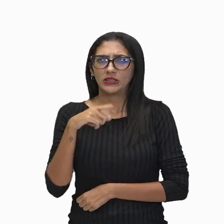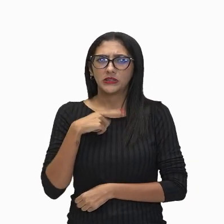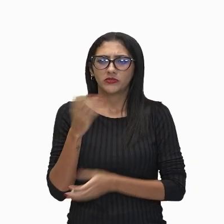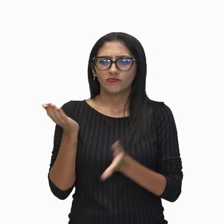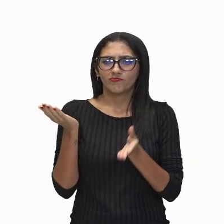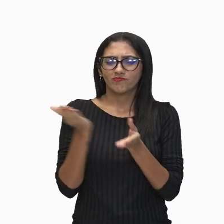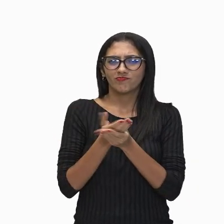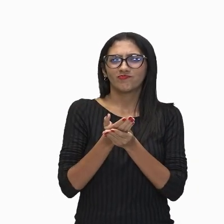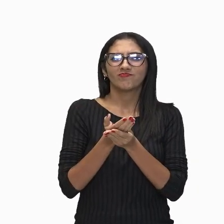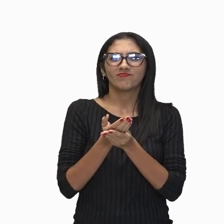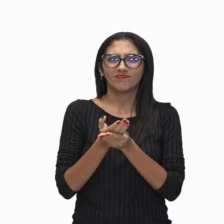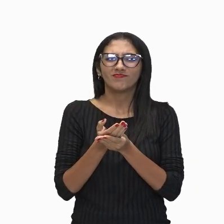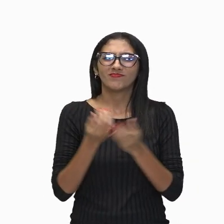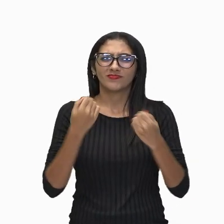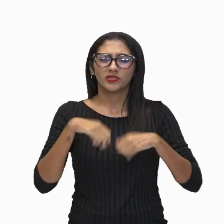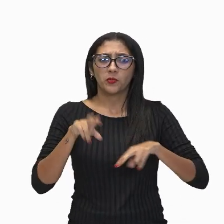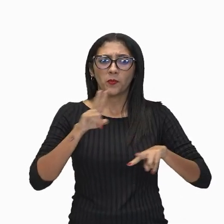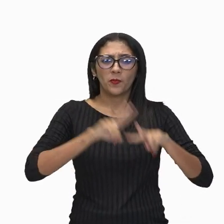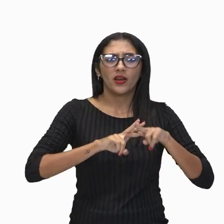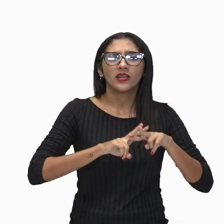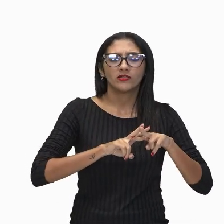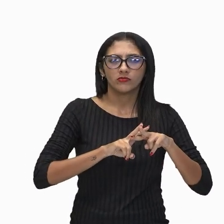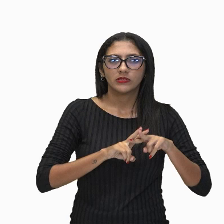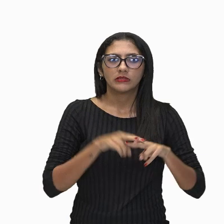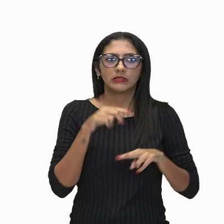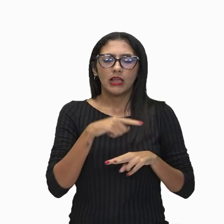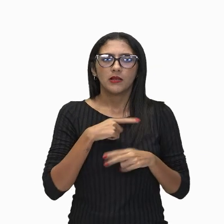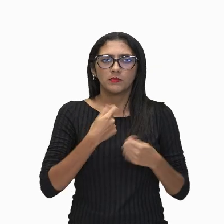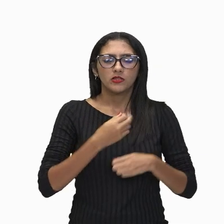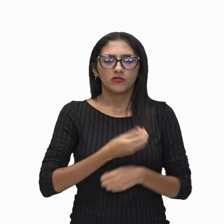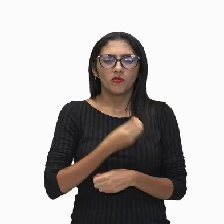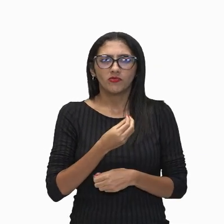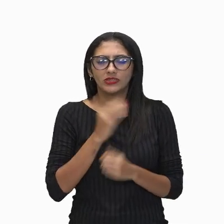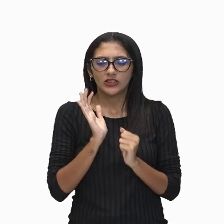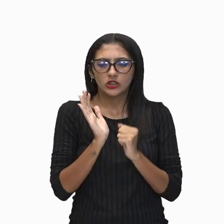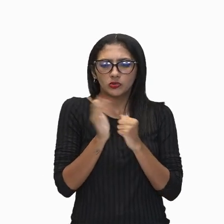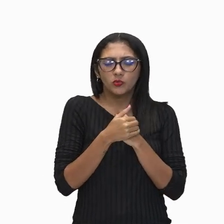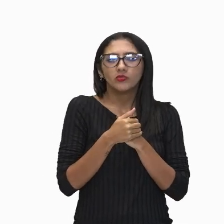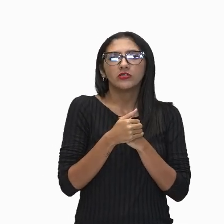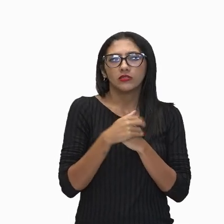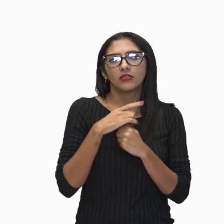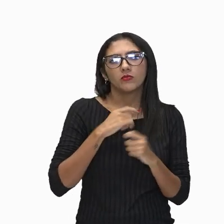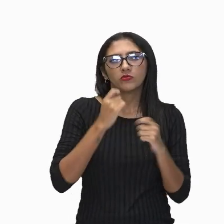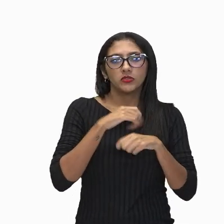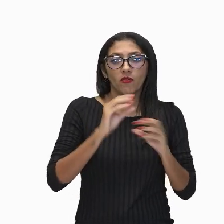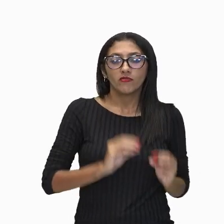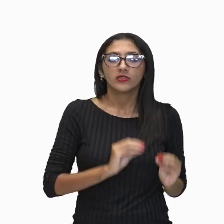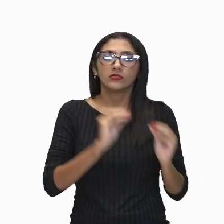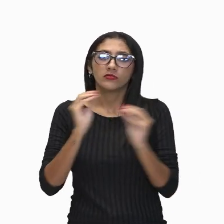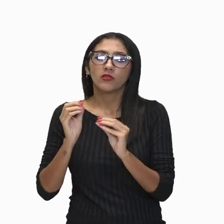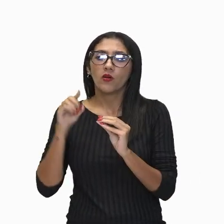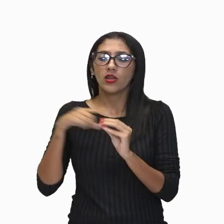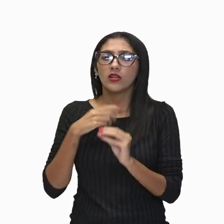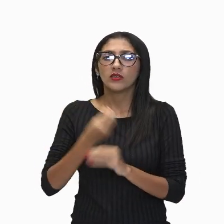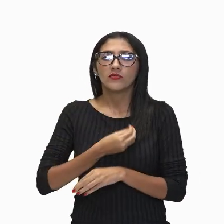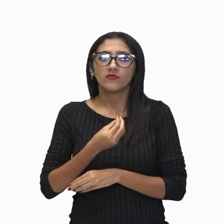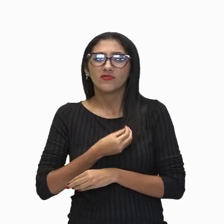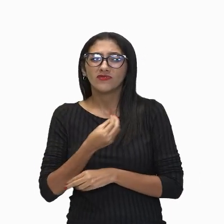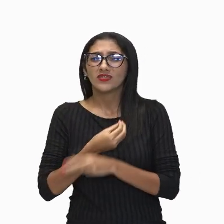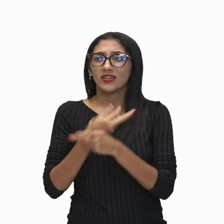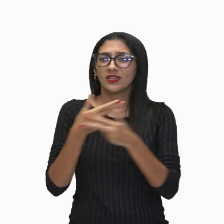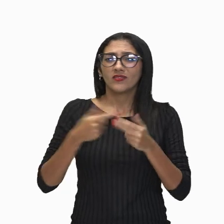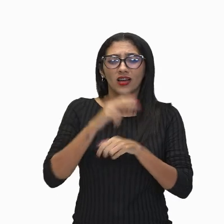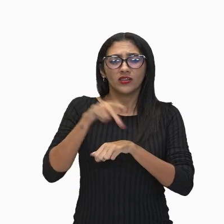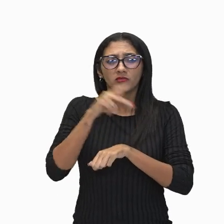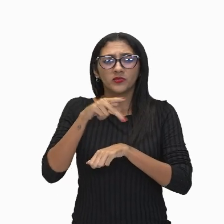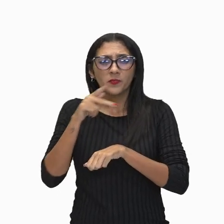Vila Militar, tendo que viver na clandestinidade até conseguir exílio. Viveu em Moscou, Santiago do Chile,